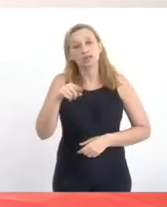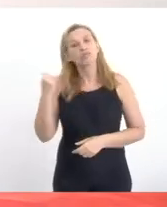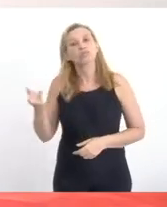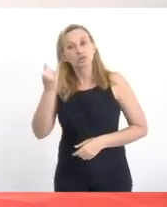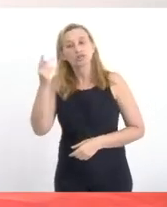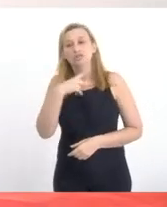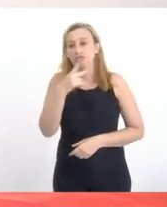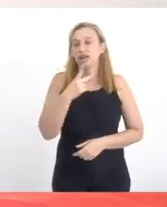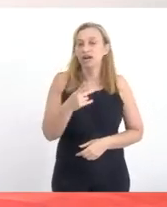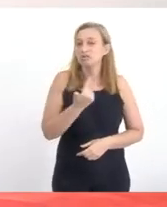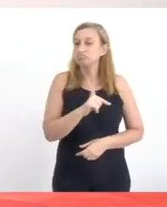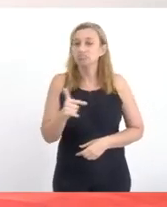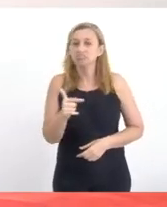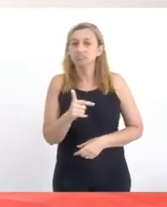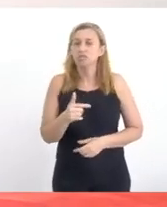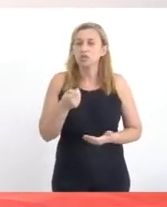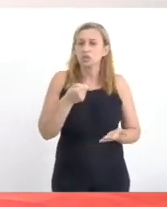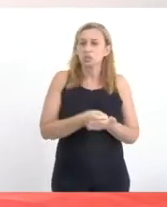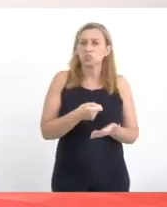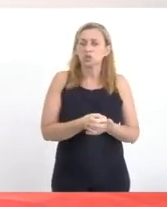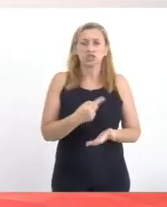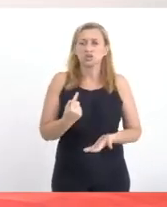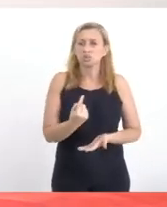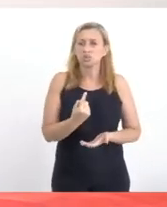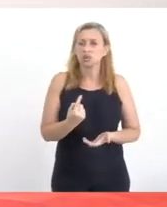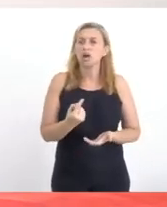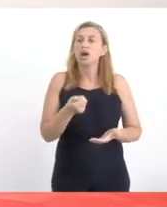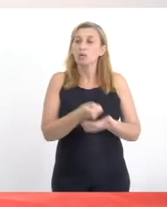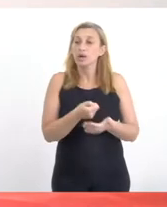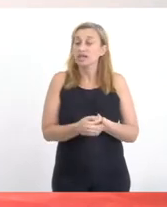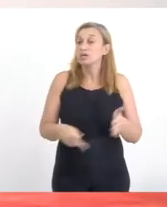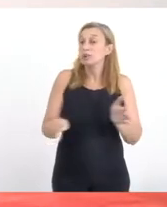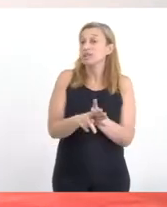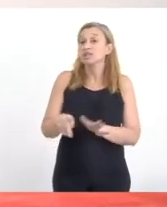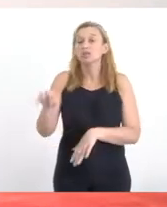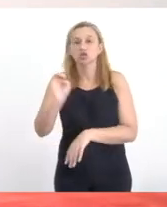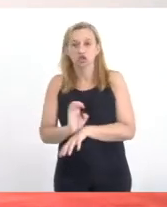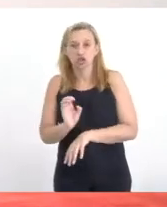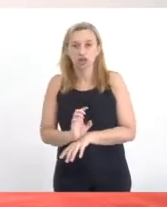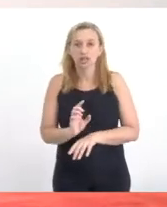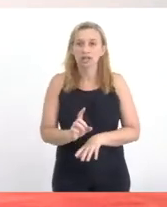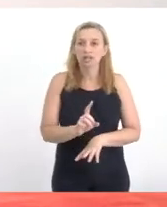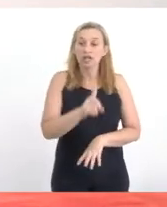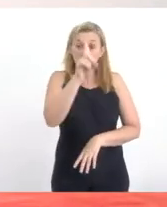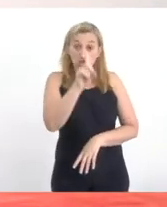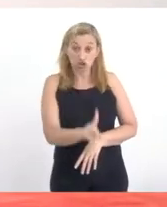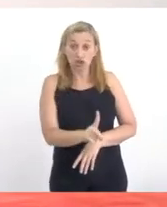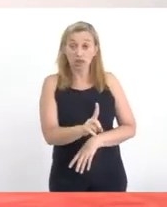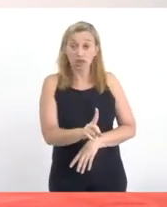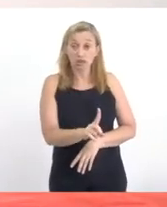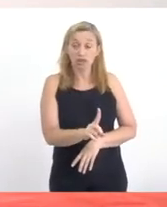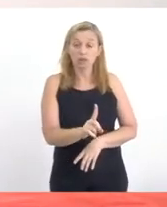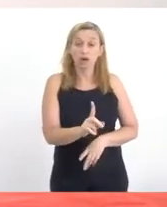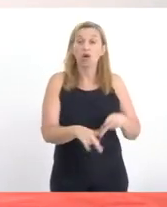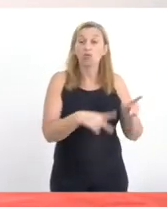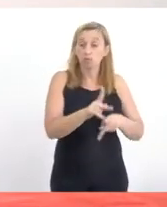é importante colocar aqui nós não temos essa obrigação porque é obrigação do estado é garantir o direito e são e